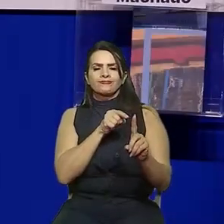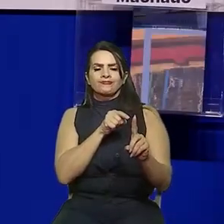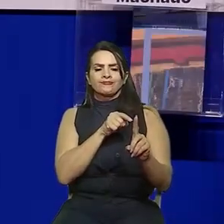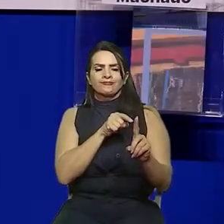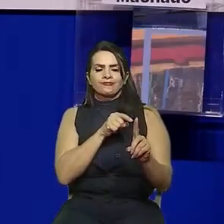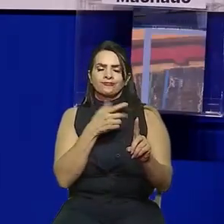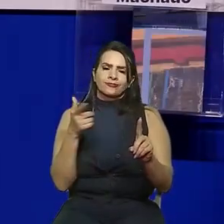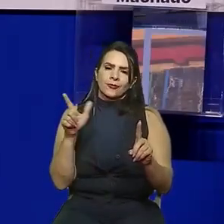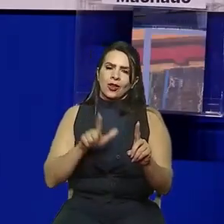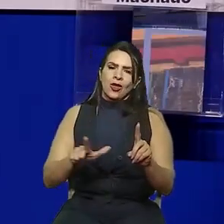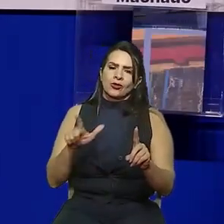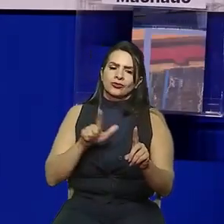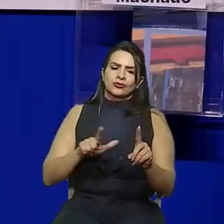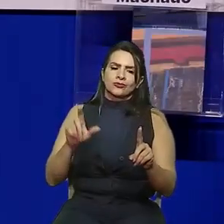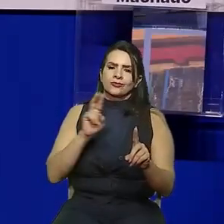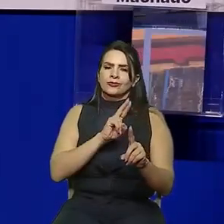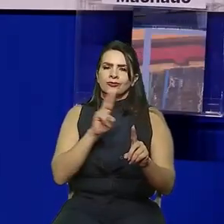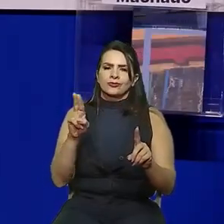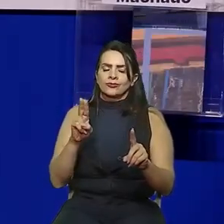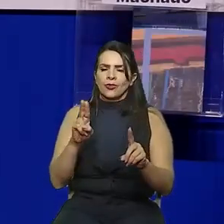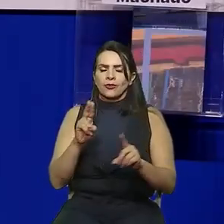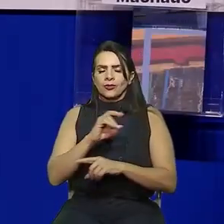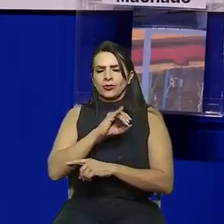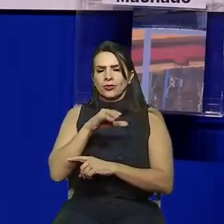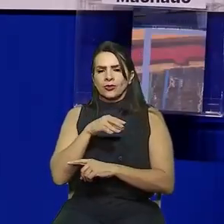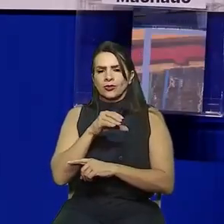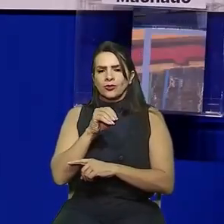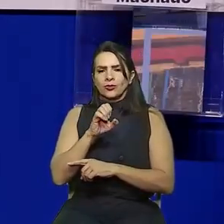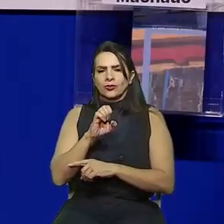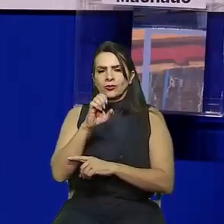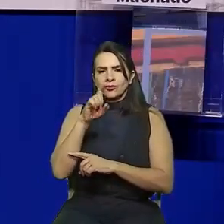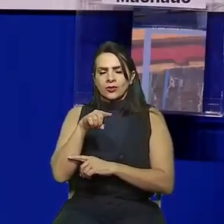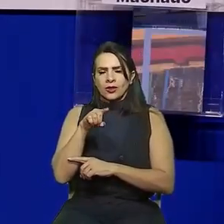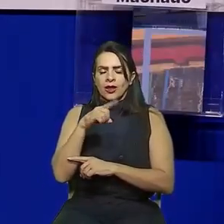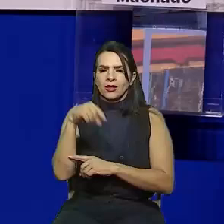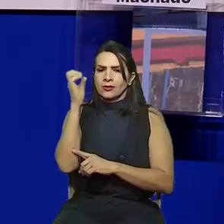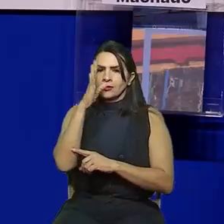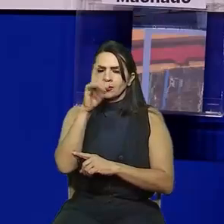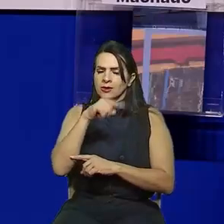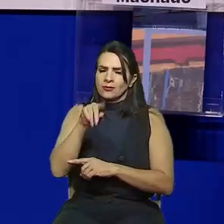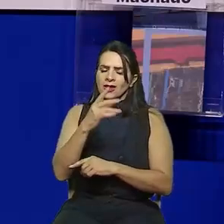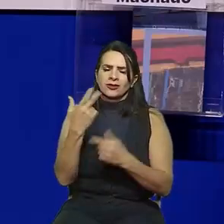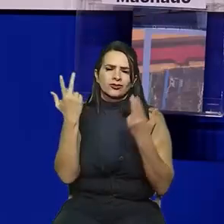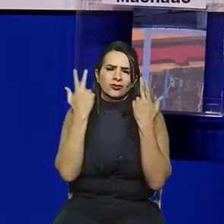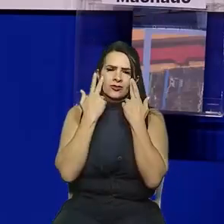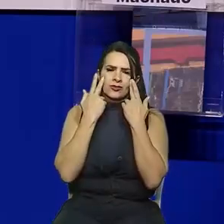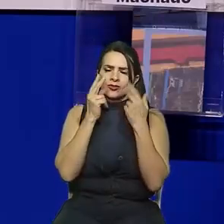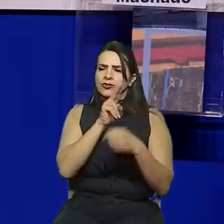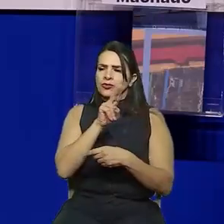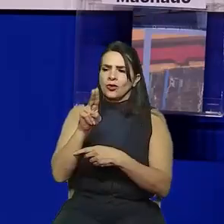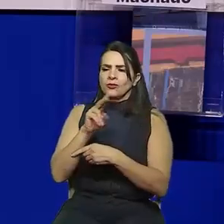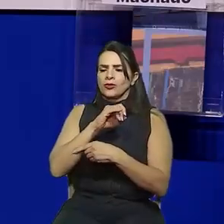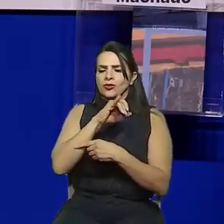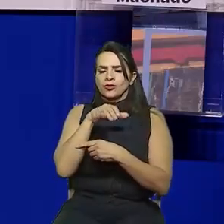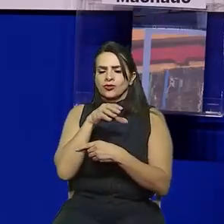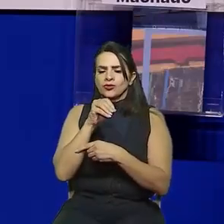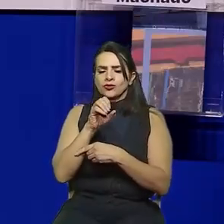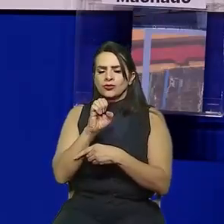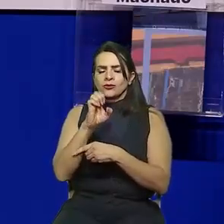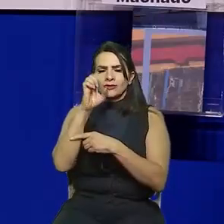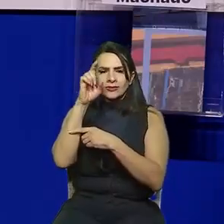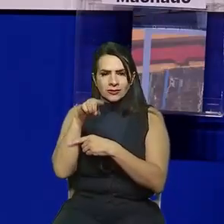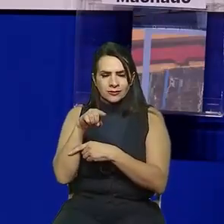E, claro, o personagem chamou José, que é o nome brasileiro mais comum. E eu precisava dar